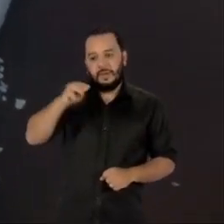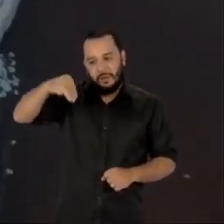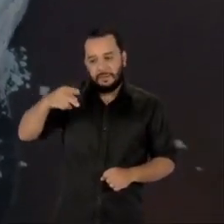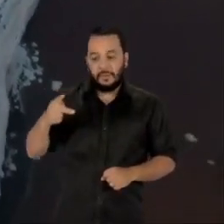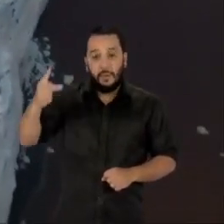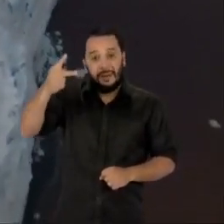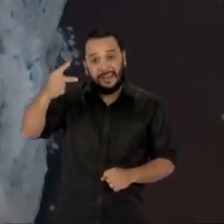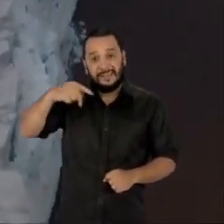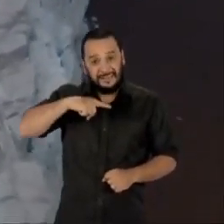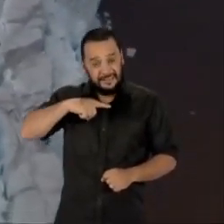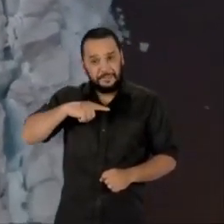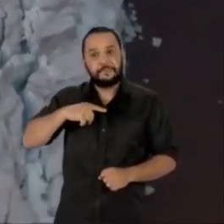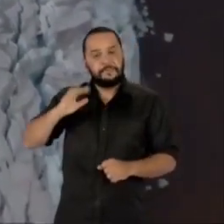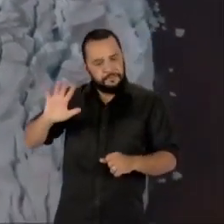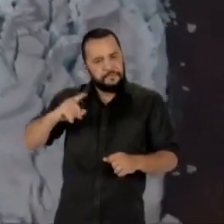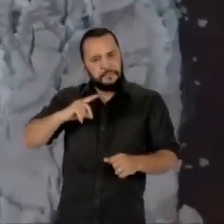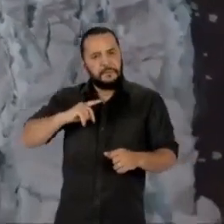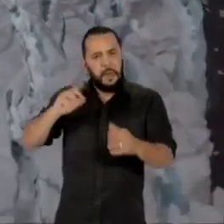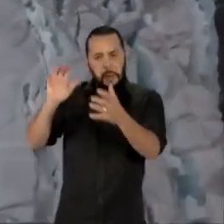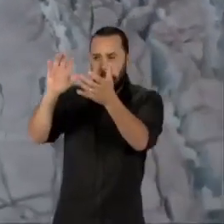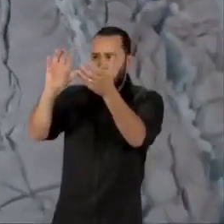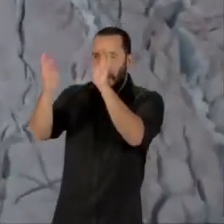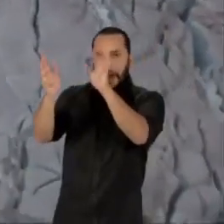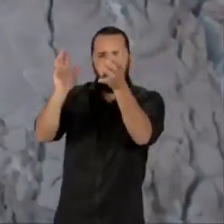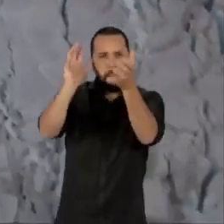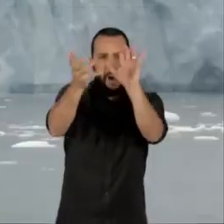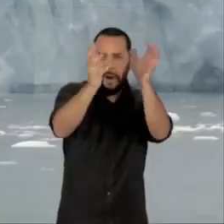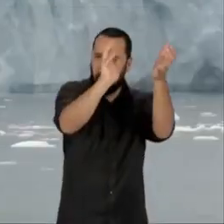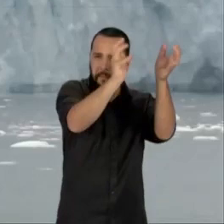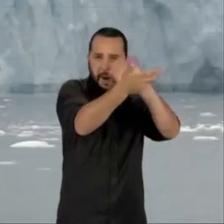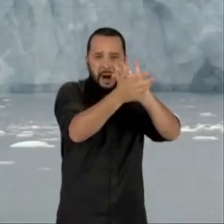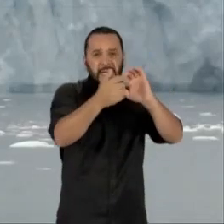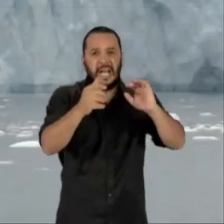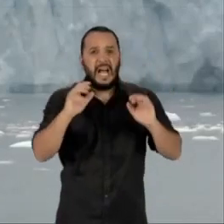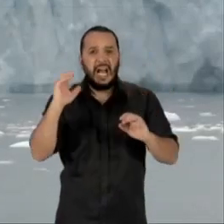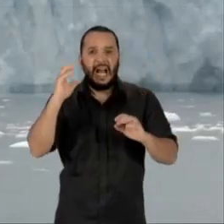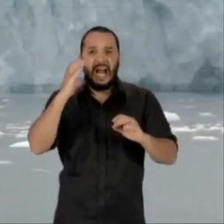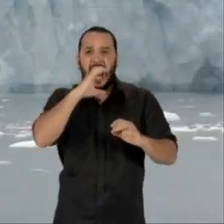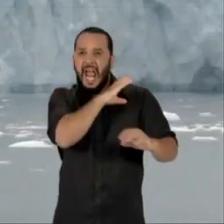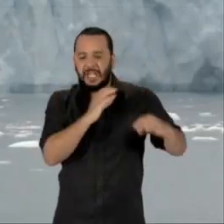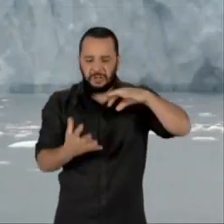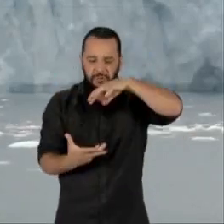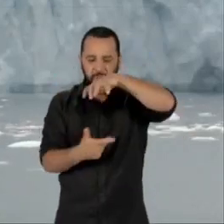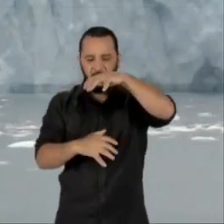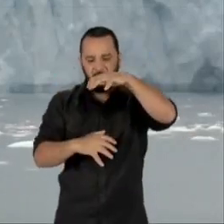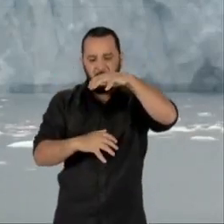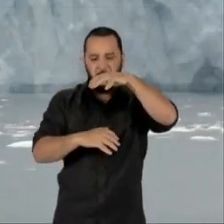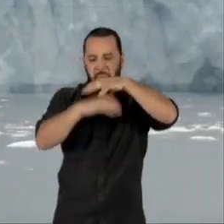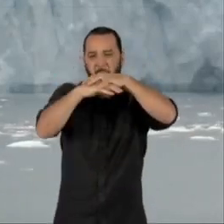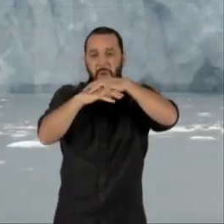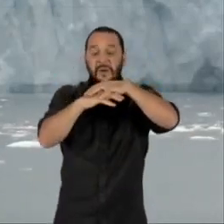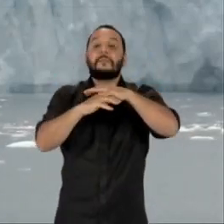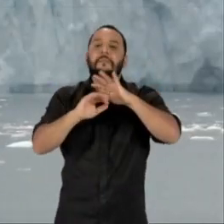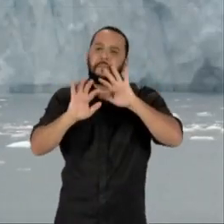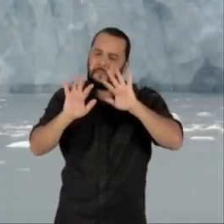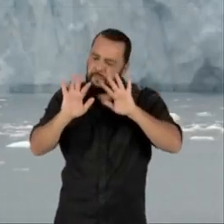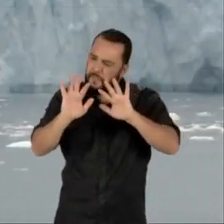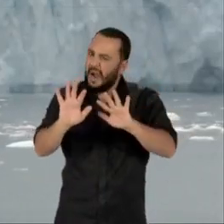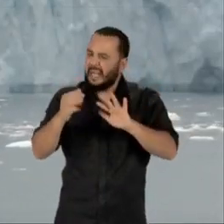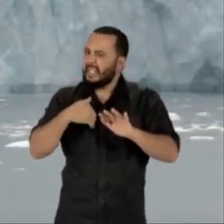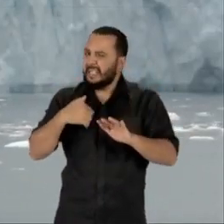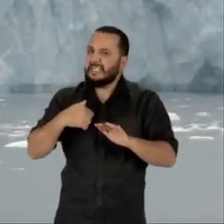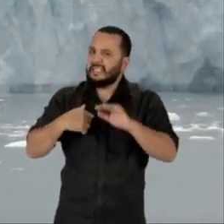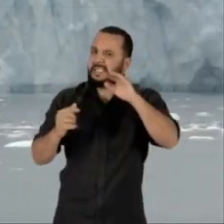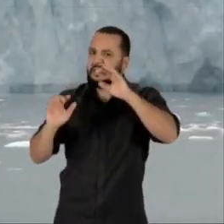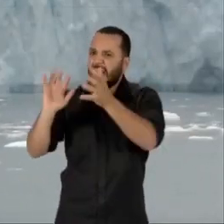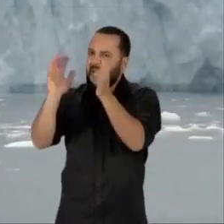alterações no clima continuarem como a principal preocupação mundial os cientistas afirmam que já esperavam o fenômeno e que ele não tem a ver com as